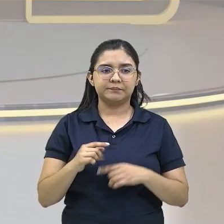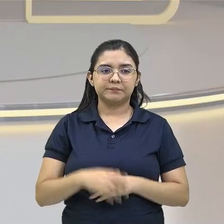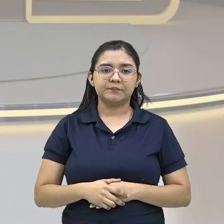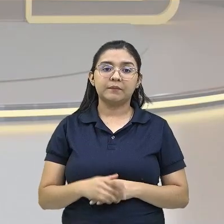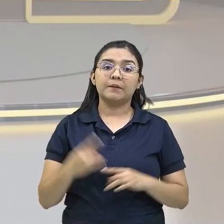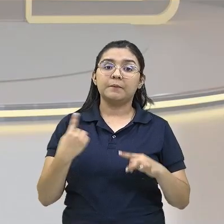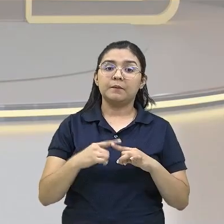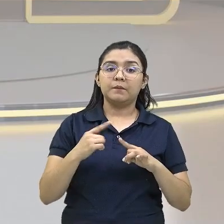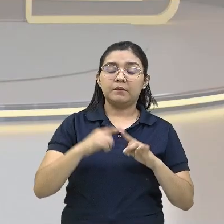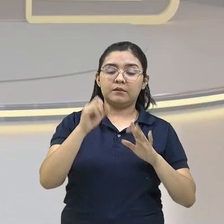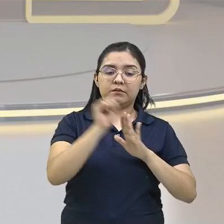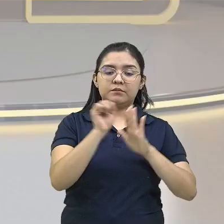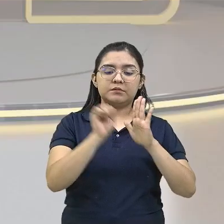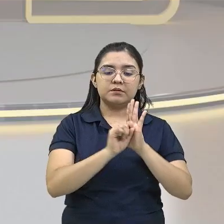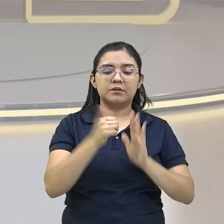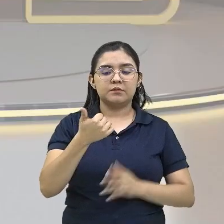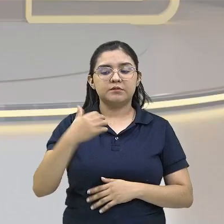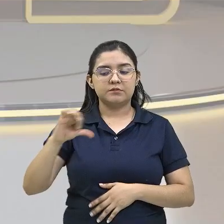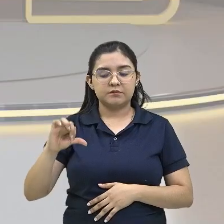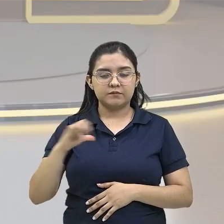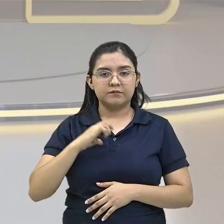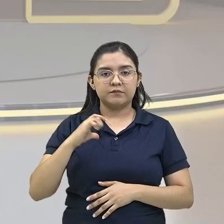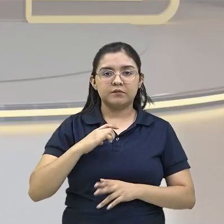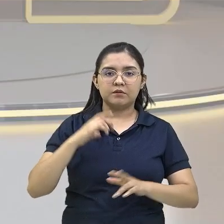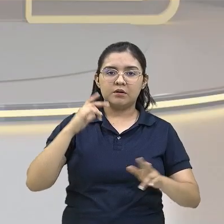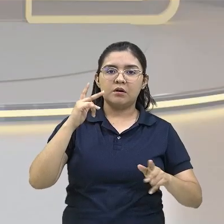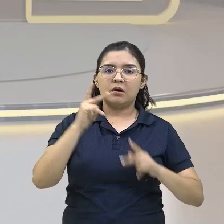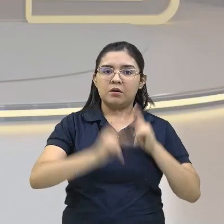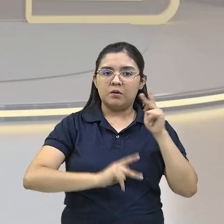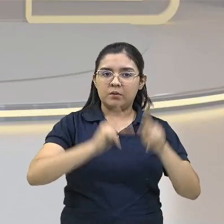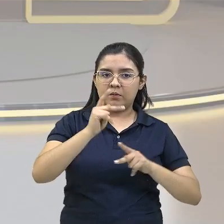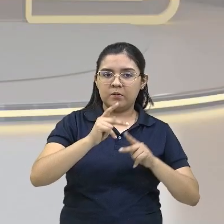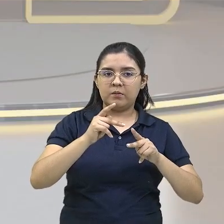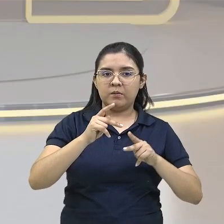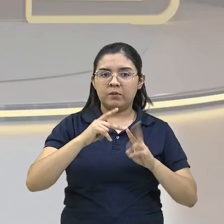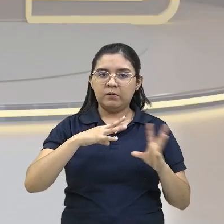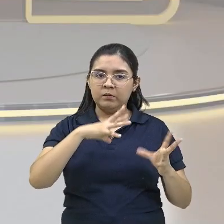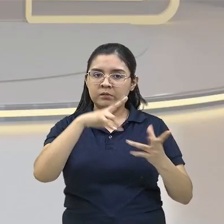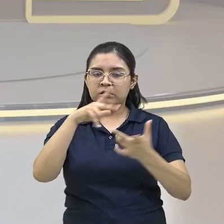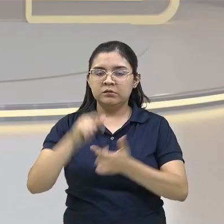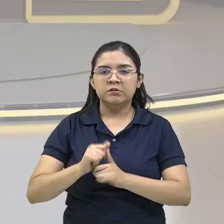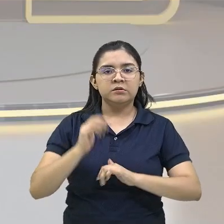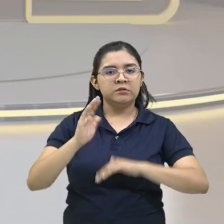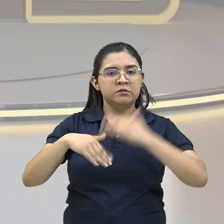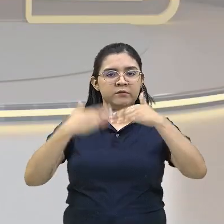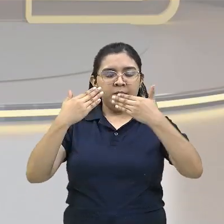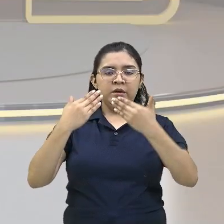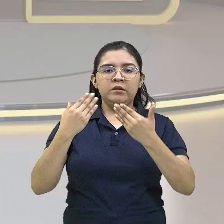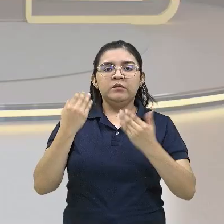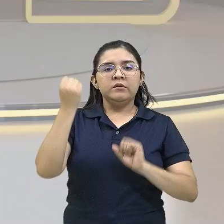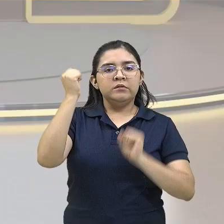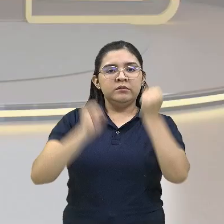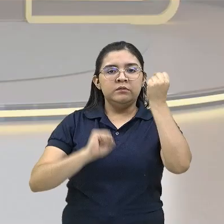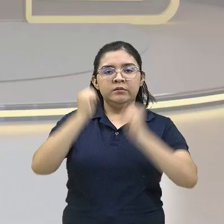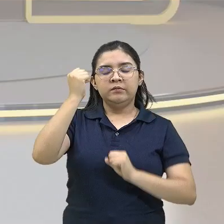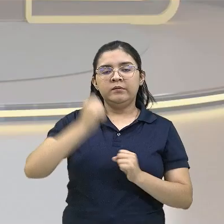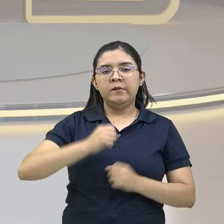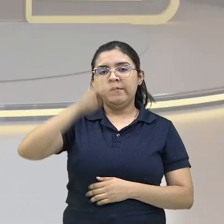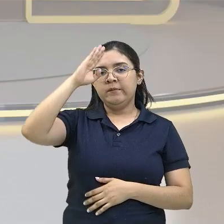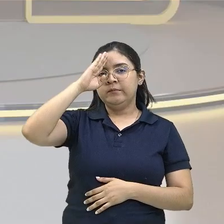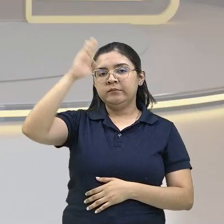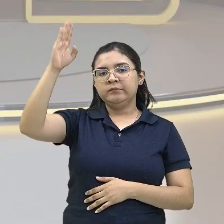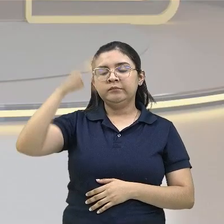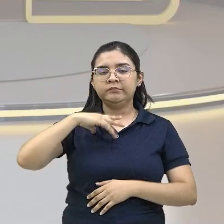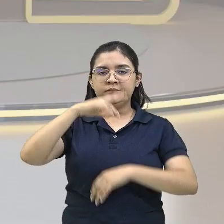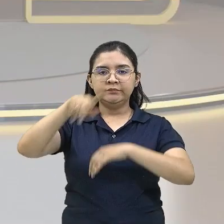século XIX é o momento que o mundo estava em frenesi por conta do alto desenvolvimento industrial, principalmente nos